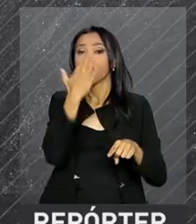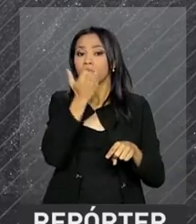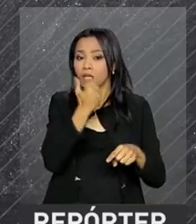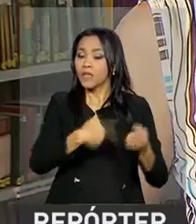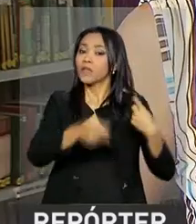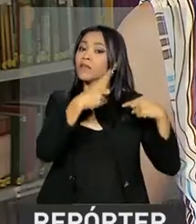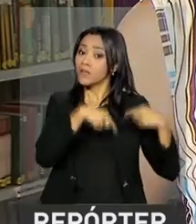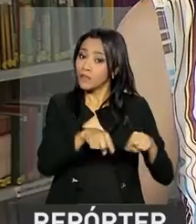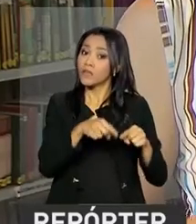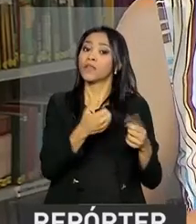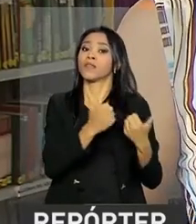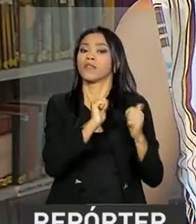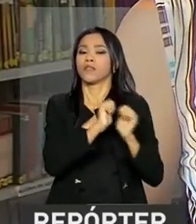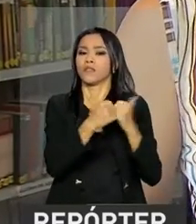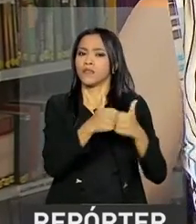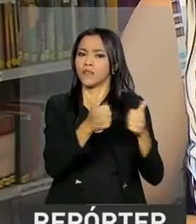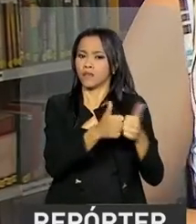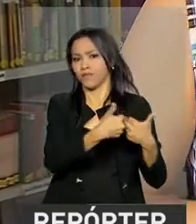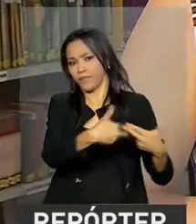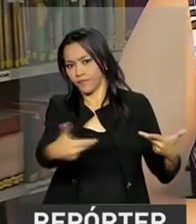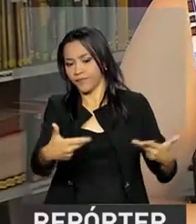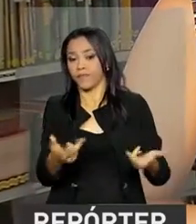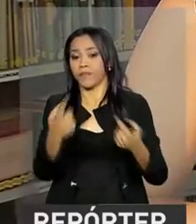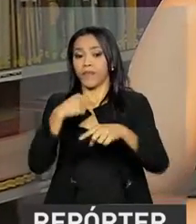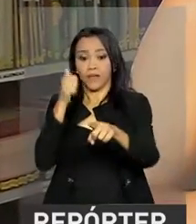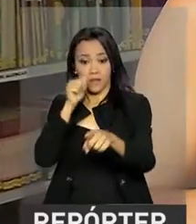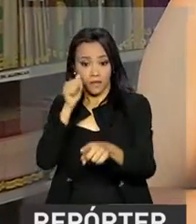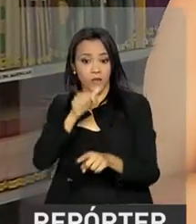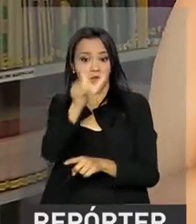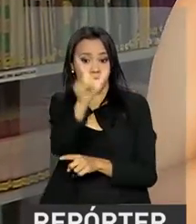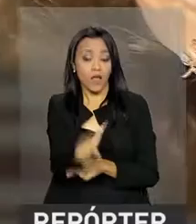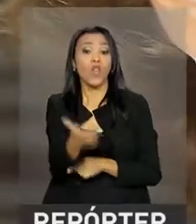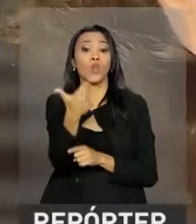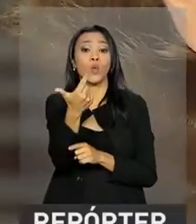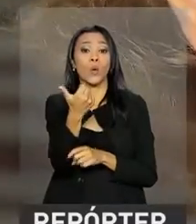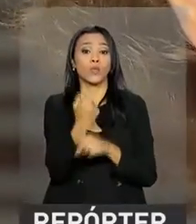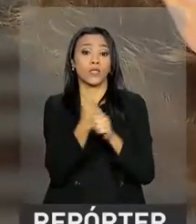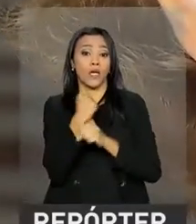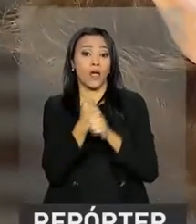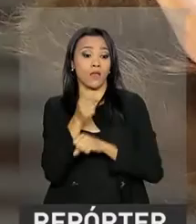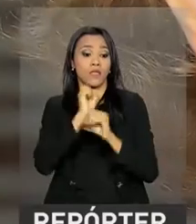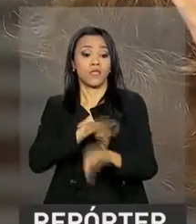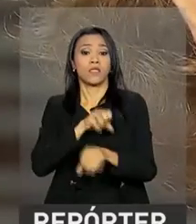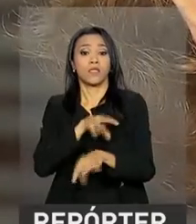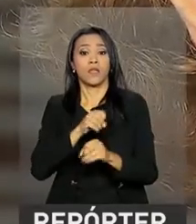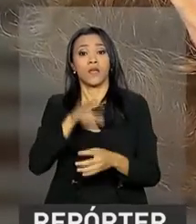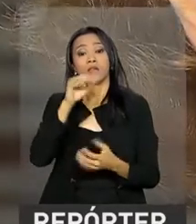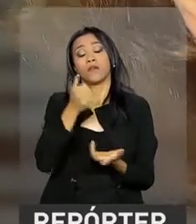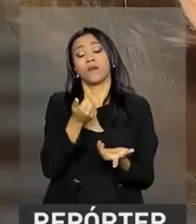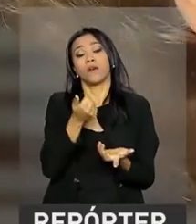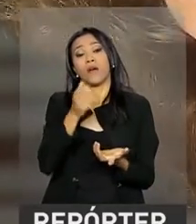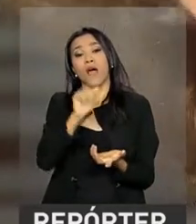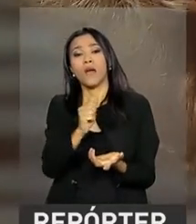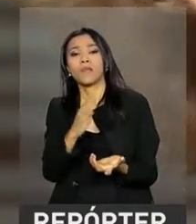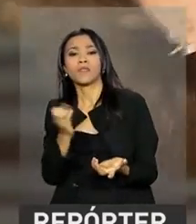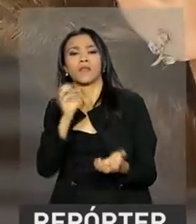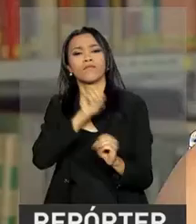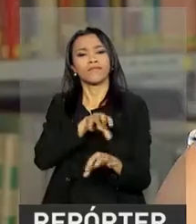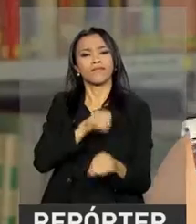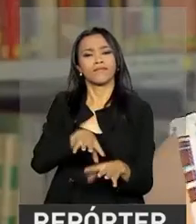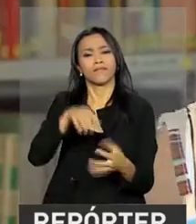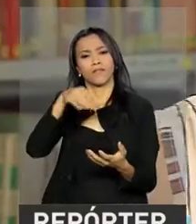alunos esta professora atua há 12 anos com a fab a atração de jovens e adultos e tem muita história pra contar